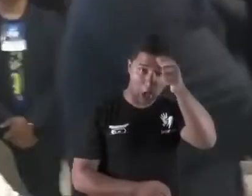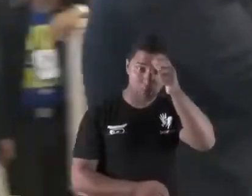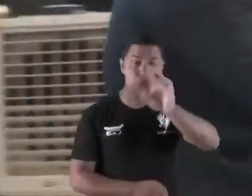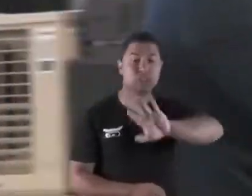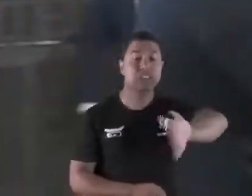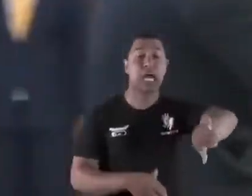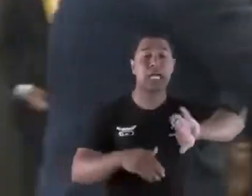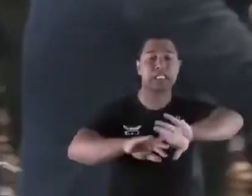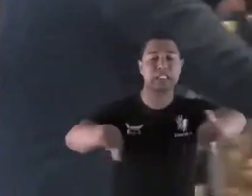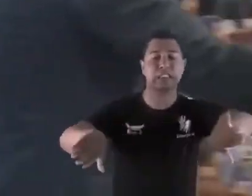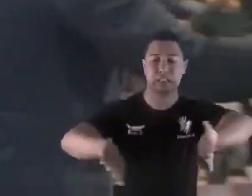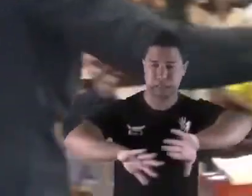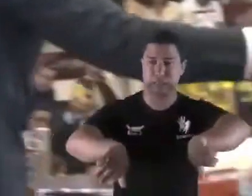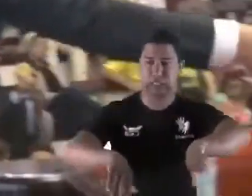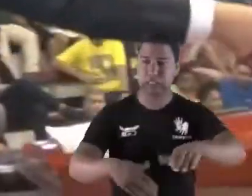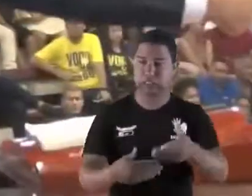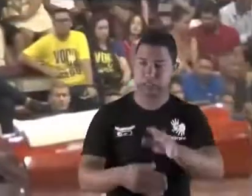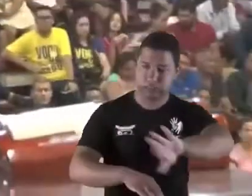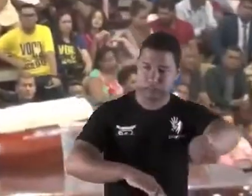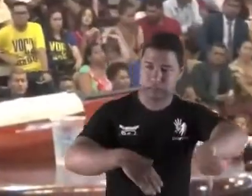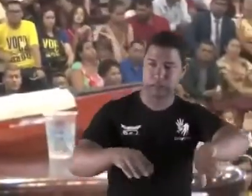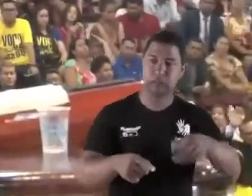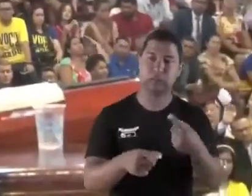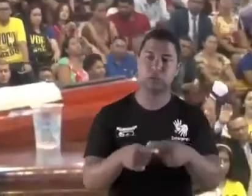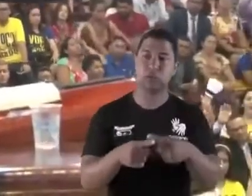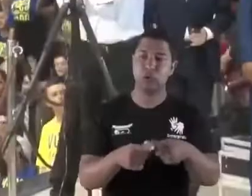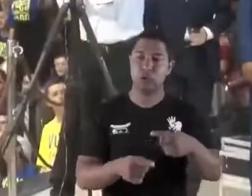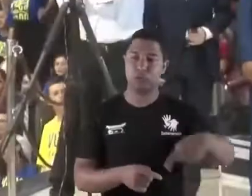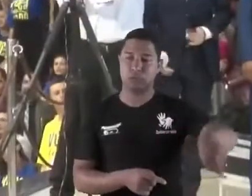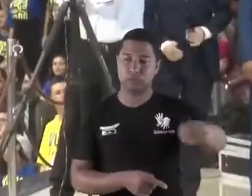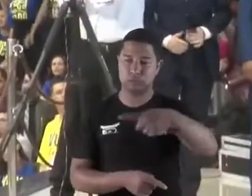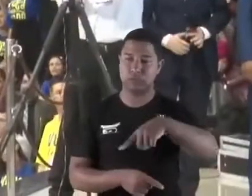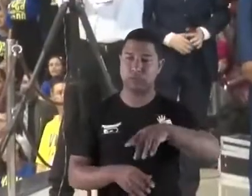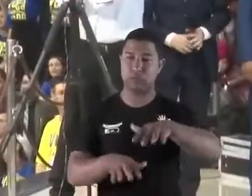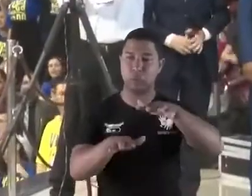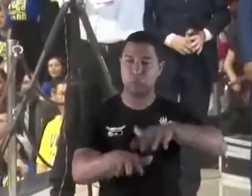porque esta igreja vai para frente.